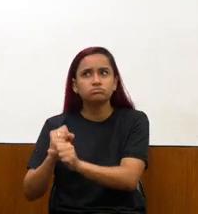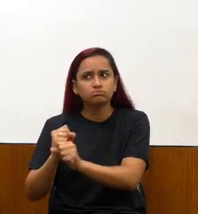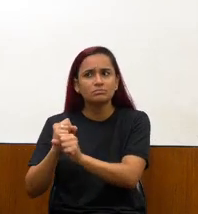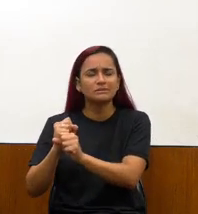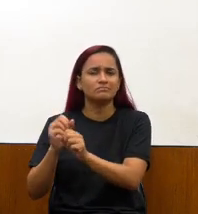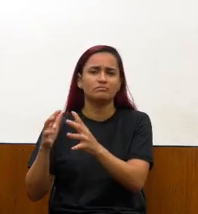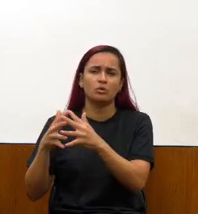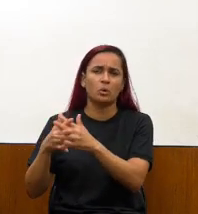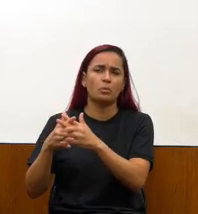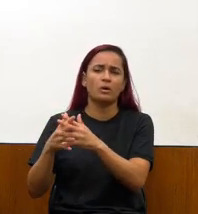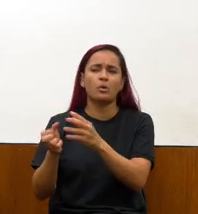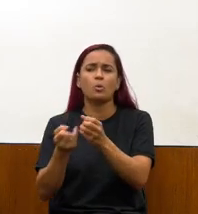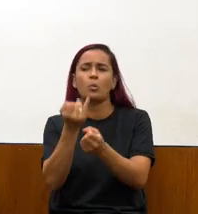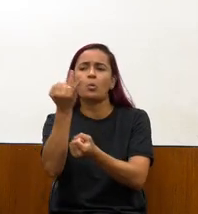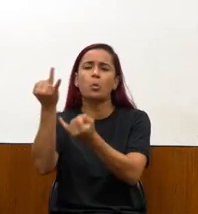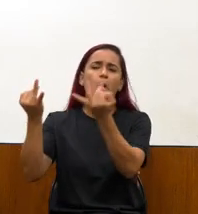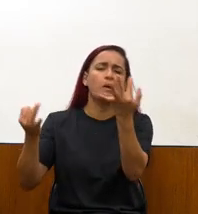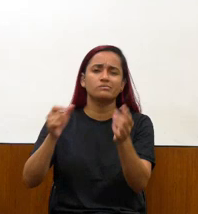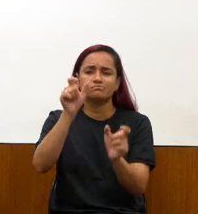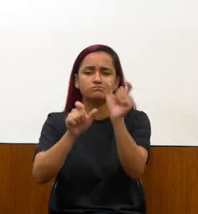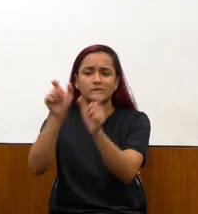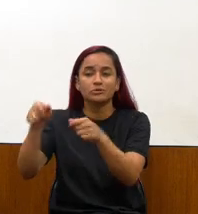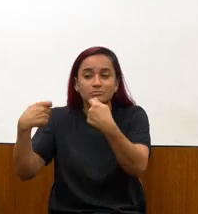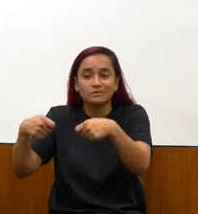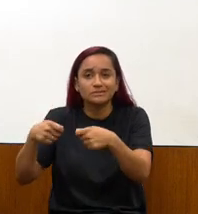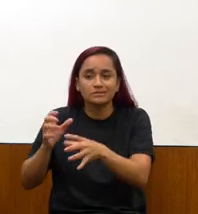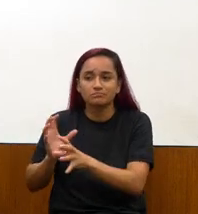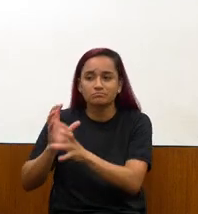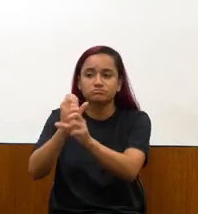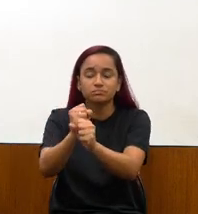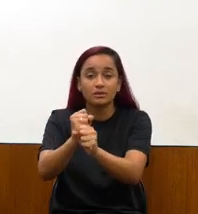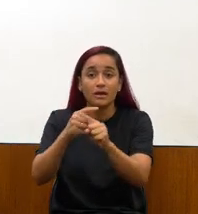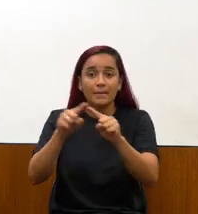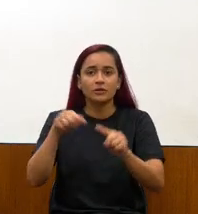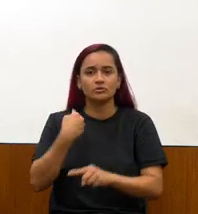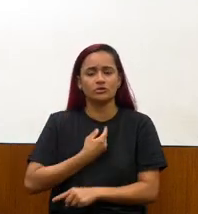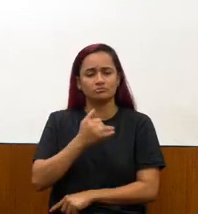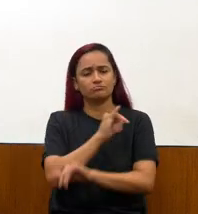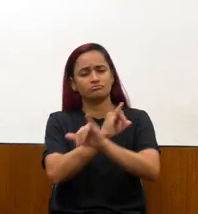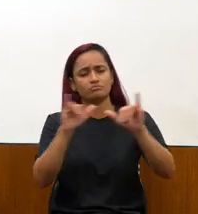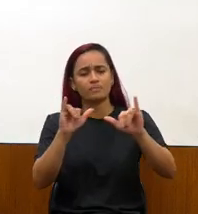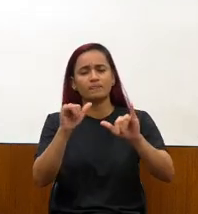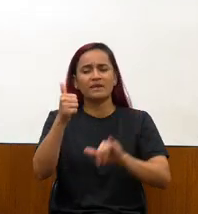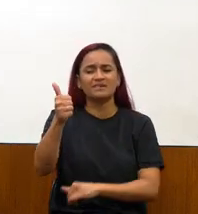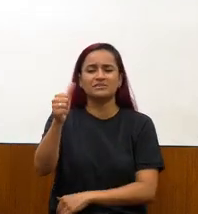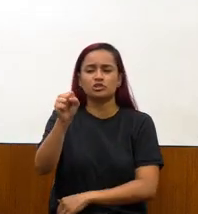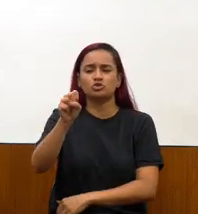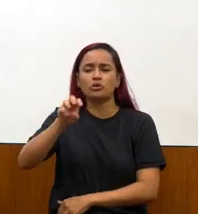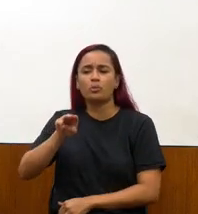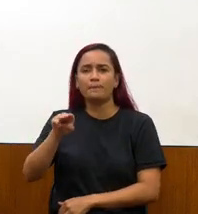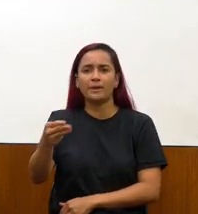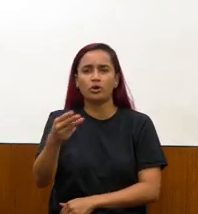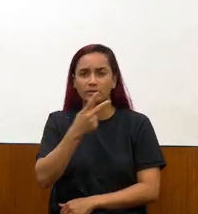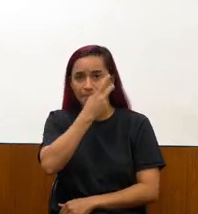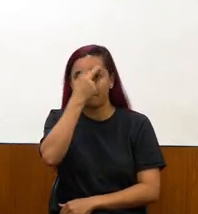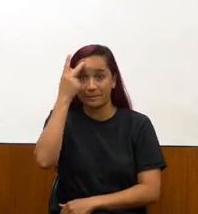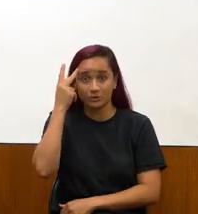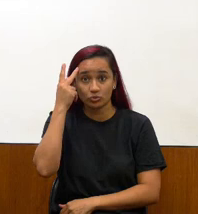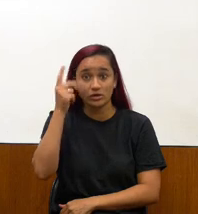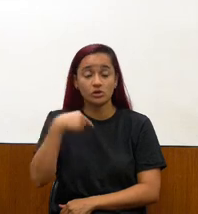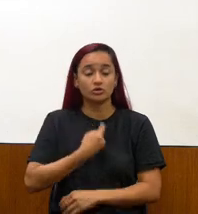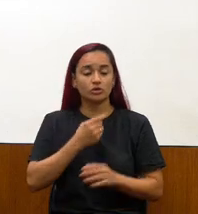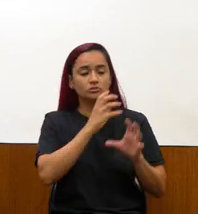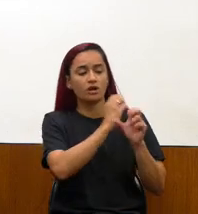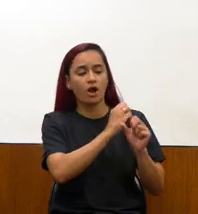número de pessoas que a gente precisa atingir. E quando a gente fala que existem 18 milhões de pessoas, a gente faz o cálculo lá de cada pessoa